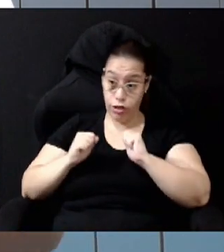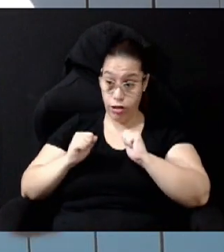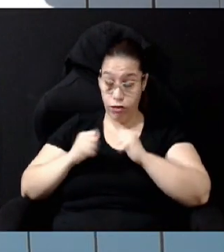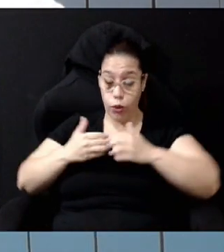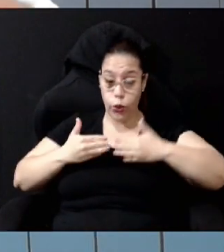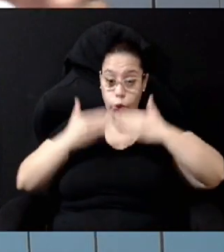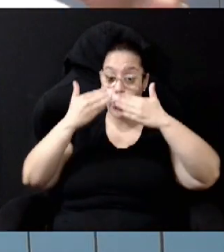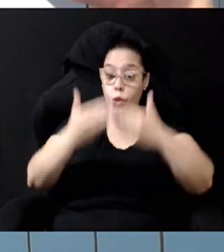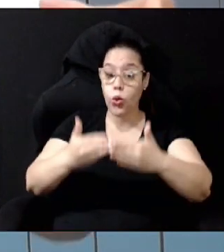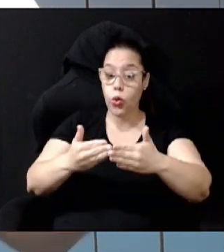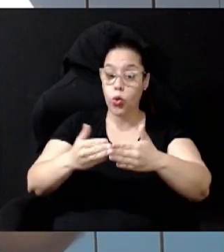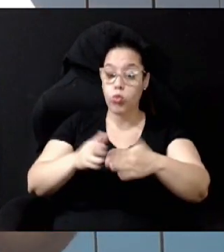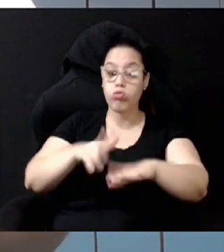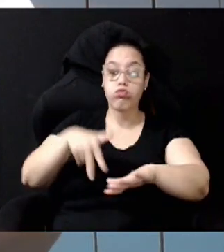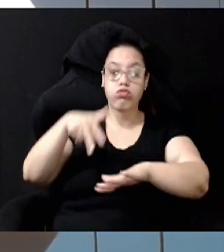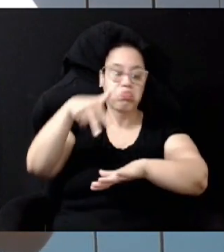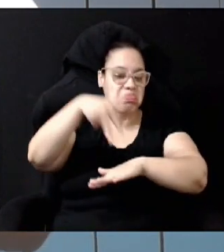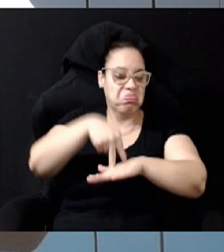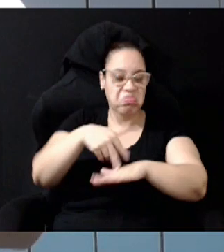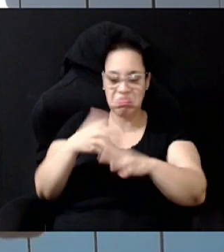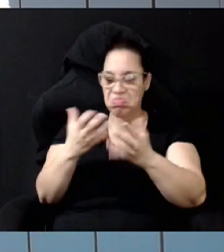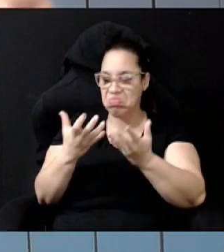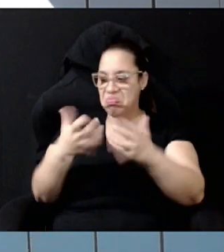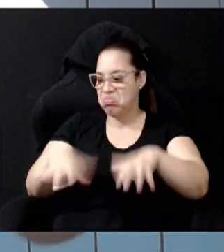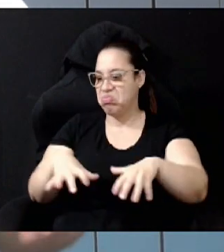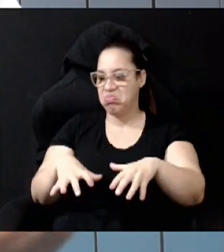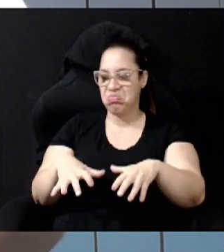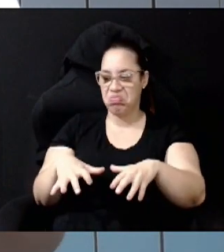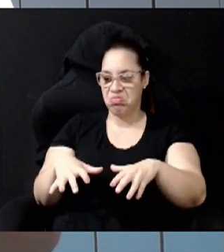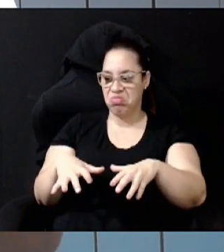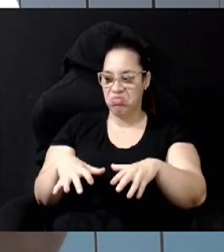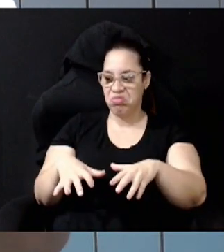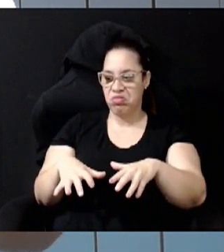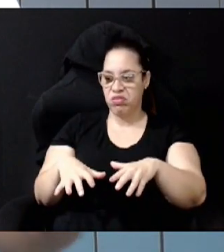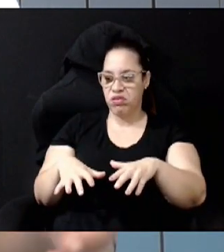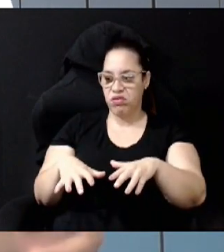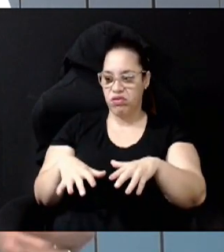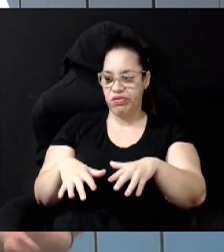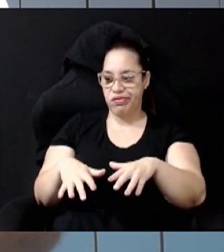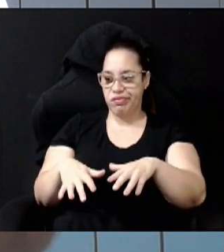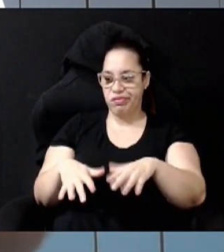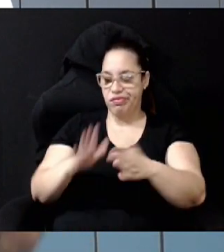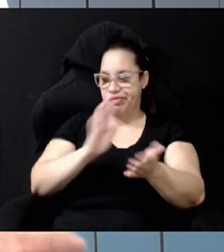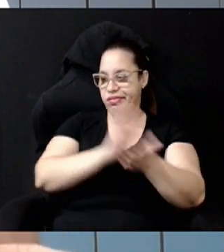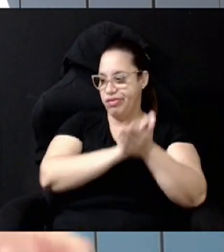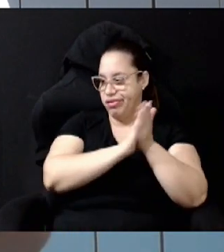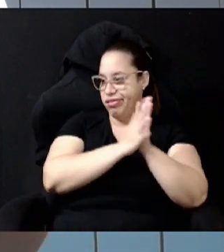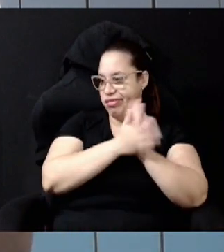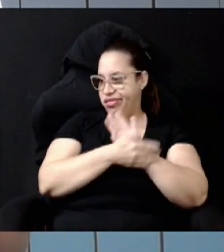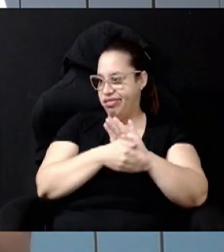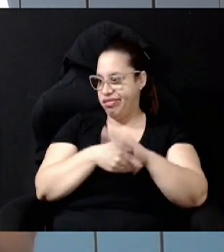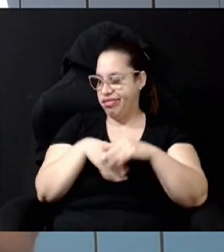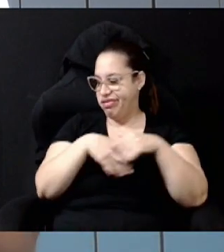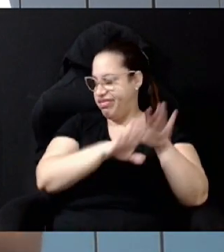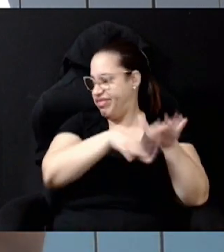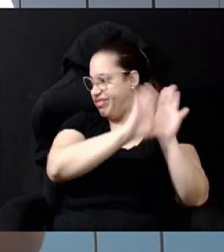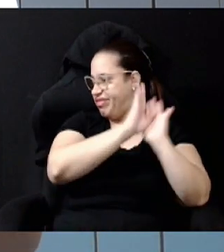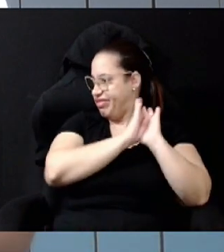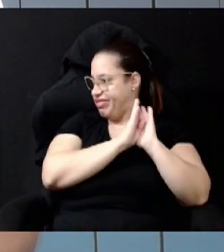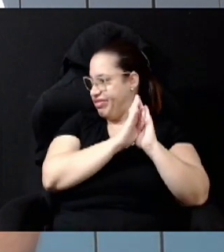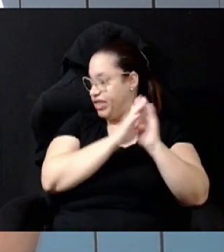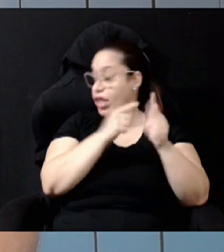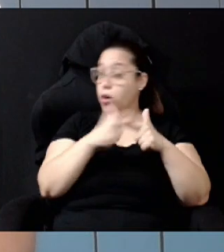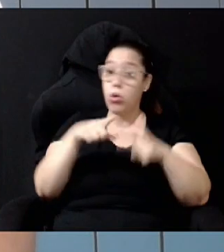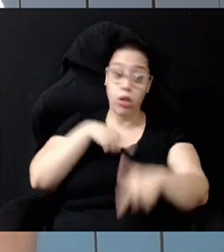protagonista e não queira, né, escamotear, empurrar para debaixo do tapete problemas que existem na cidade e